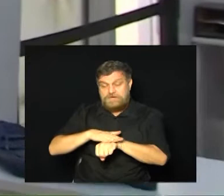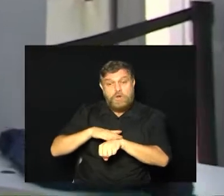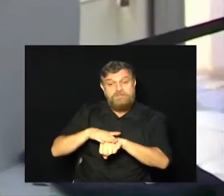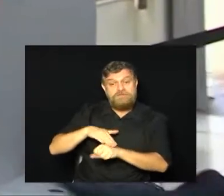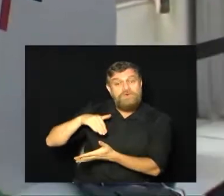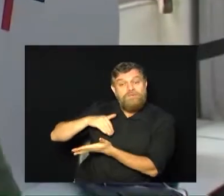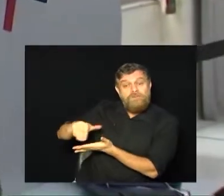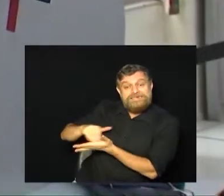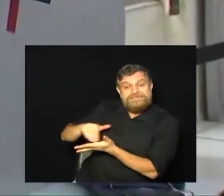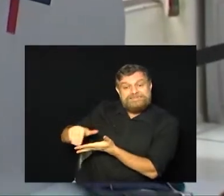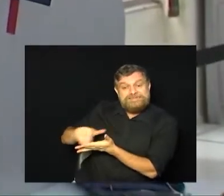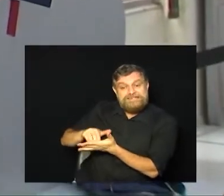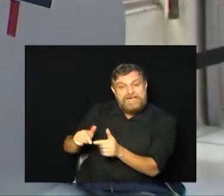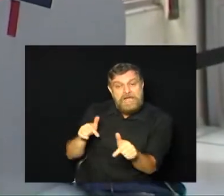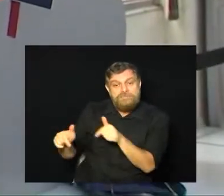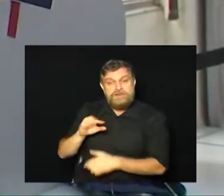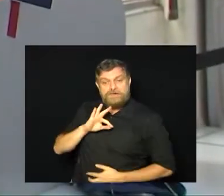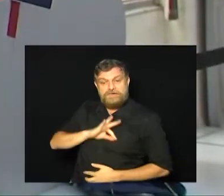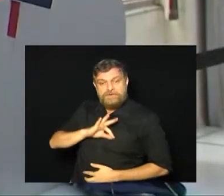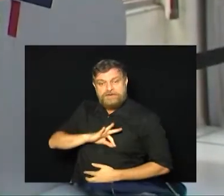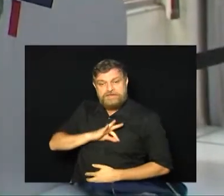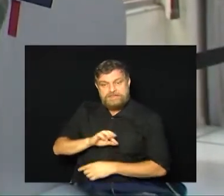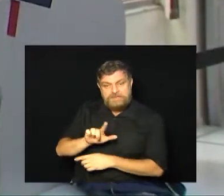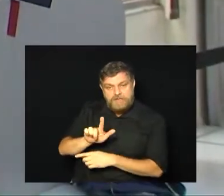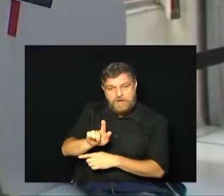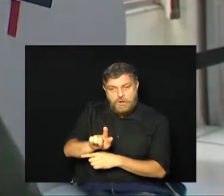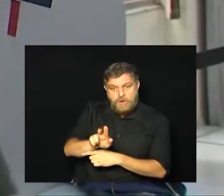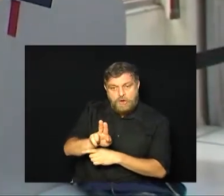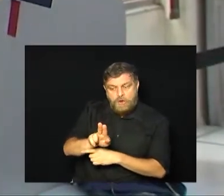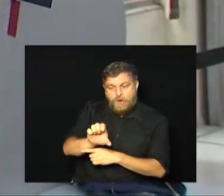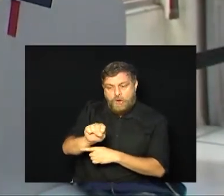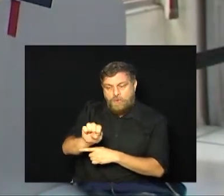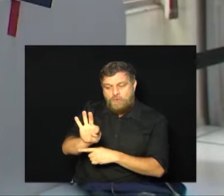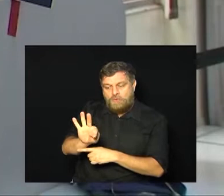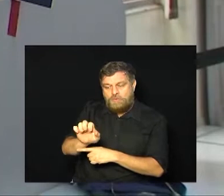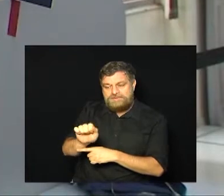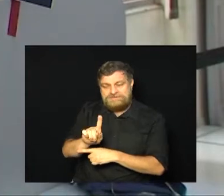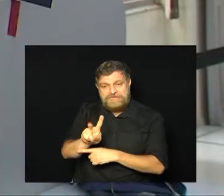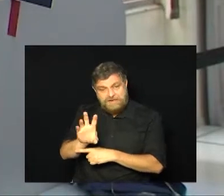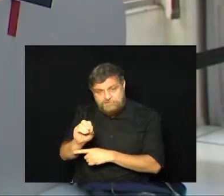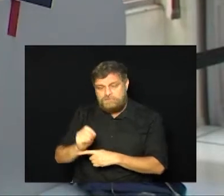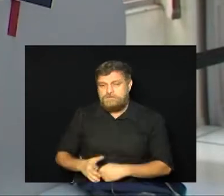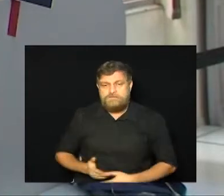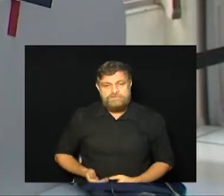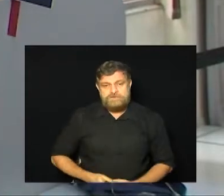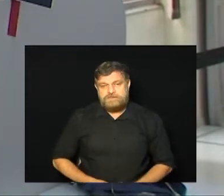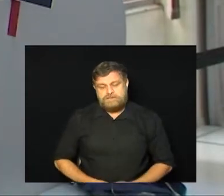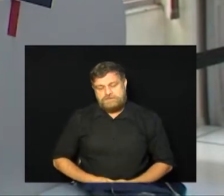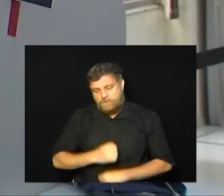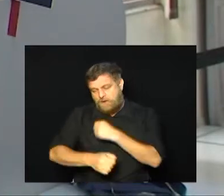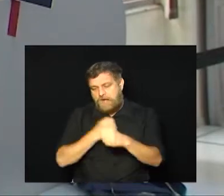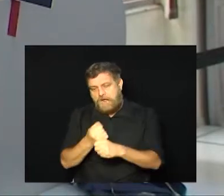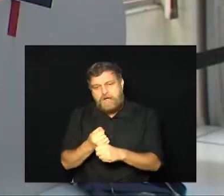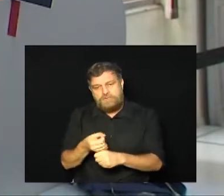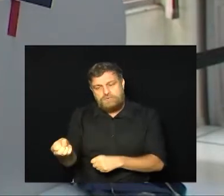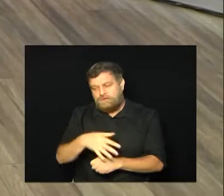com o secretário de Trabalho e Renda, o Gustavo Tella. Então, feliz ano novo para todo mundo que está acompanhando a gente. Eu